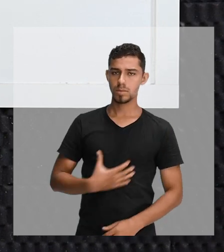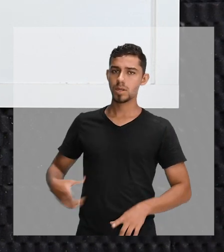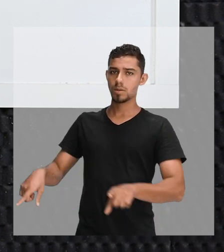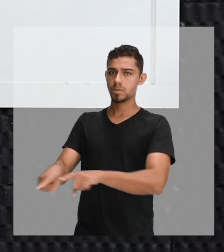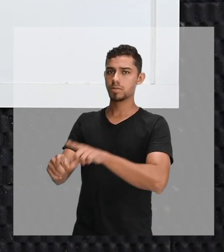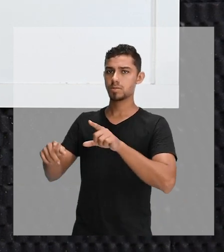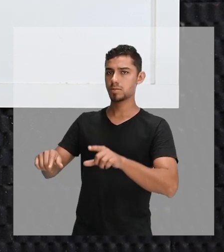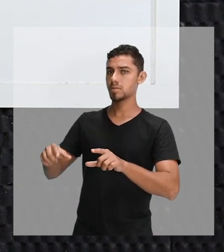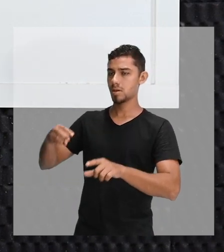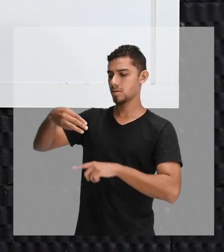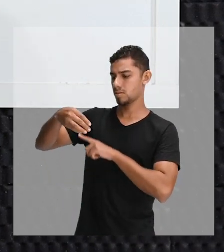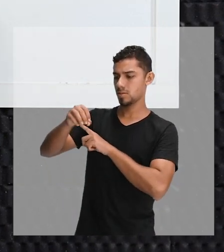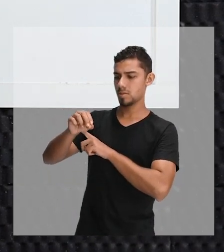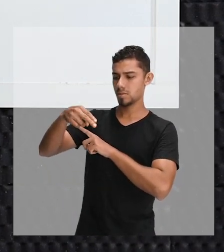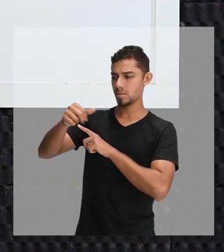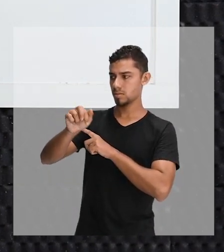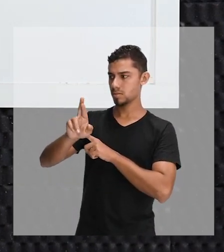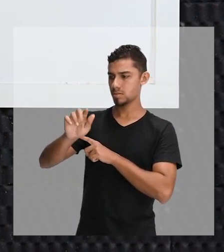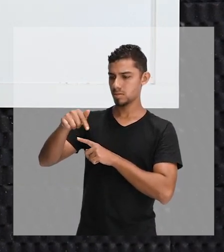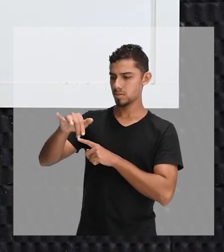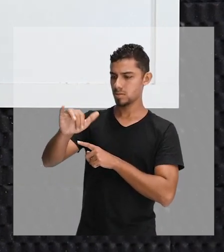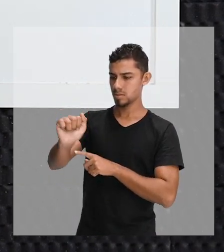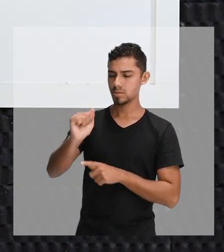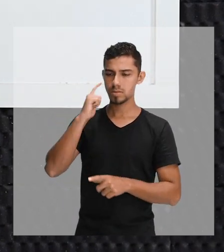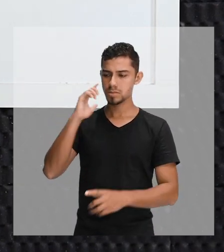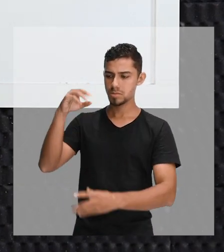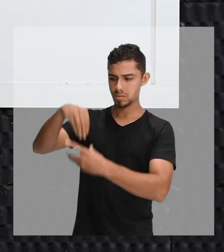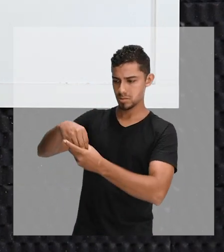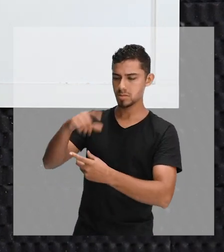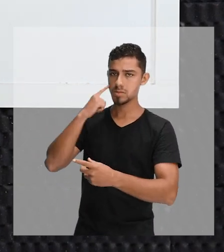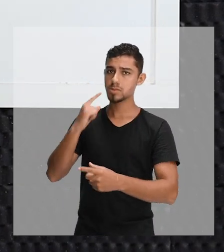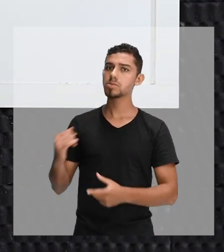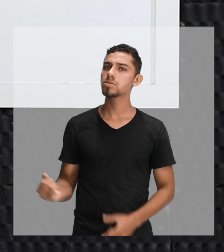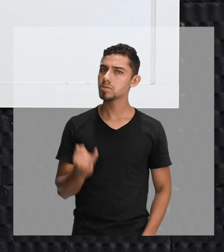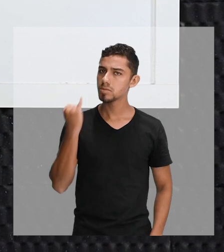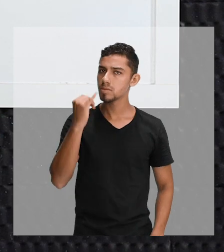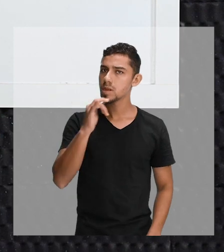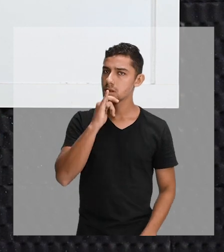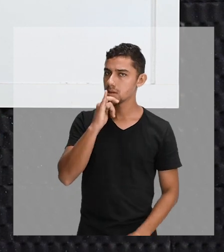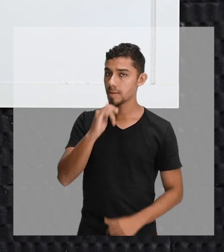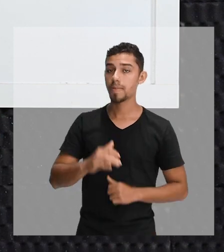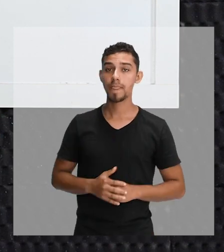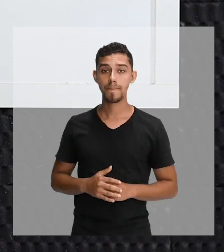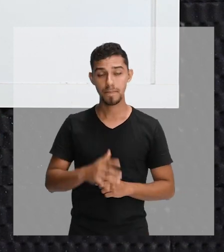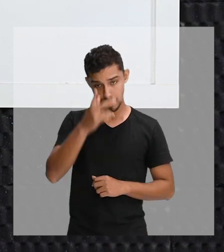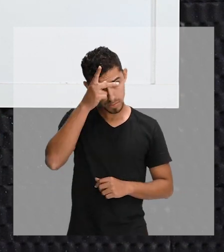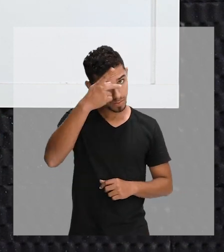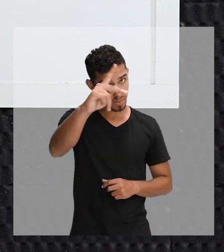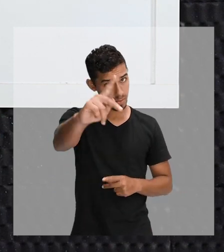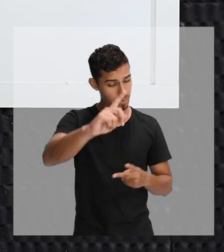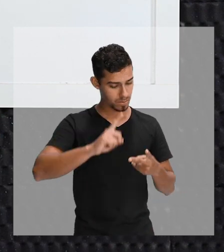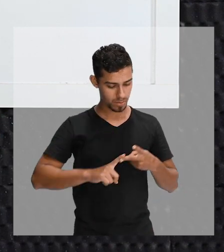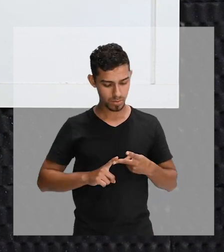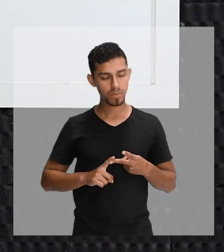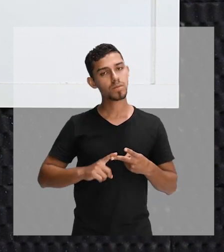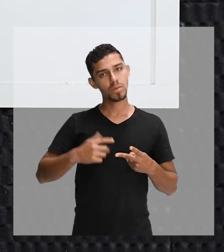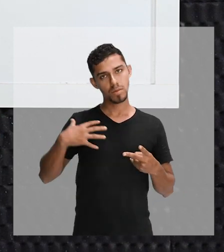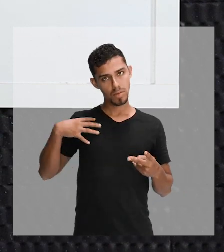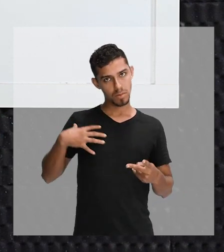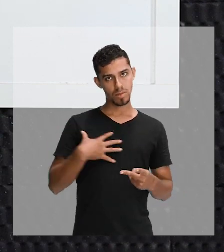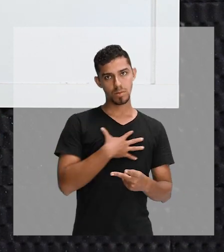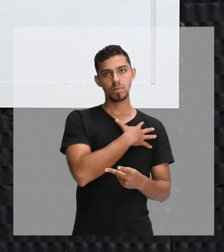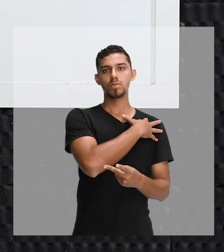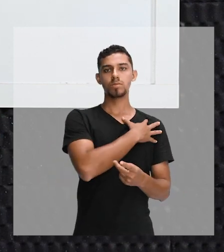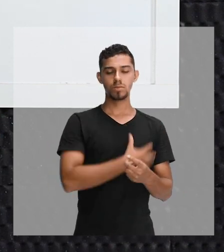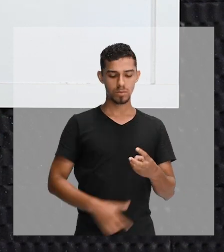seus elementos preferidos. Então, aqui nós temos, por exemplo, Platão, nós temos